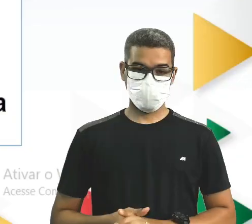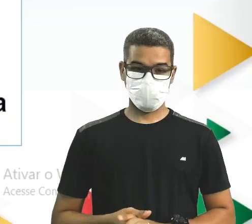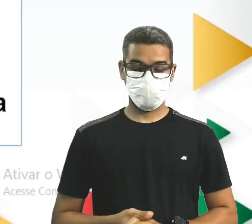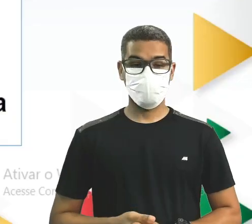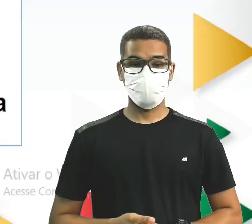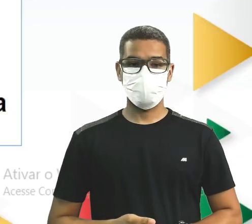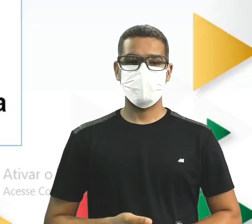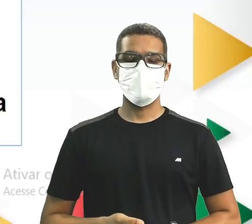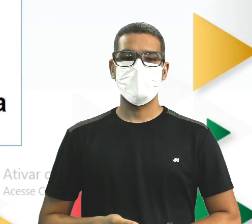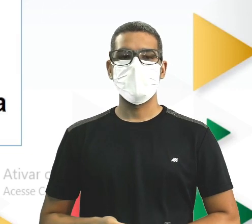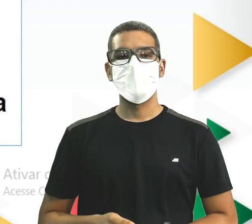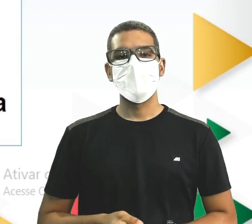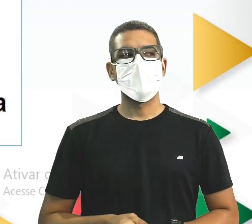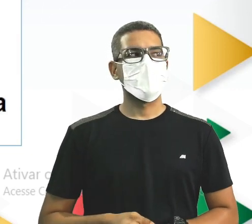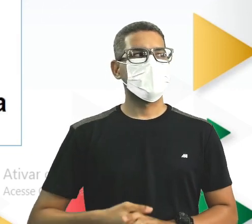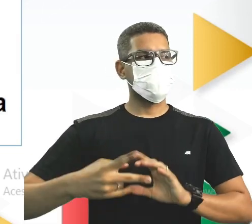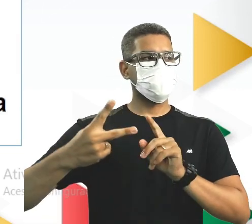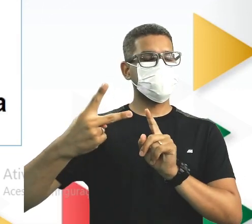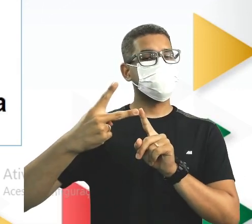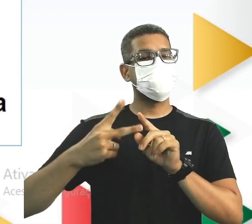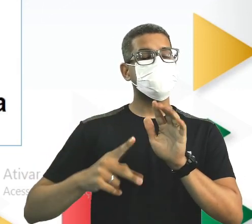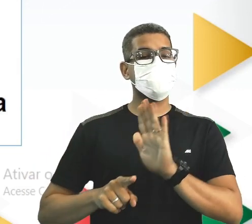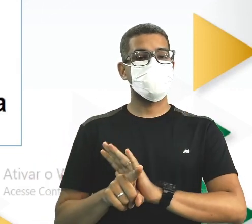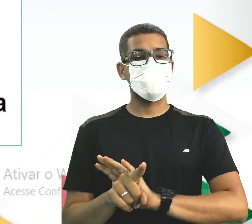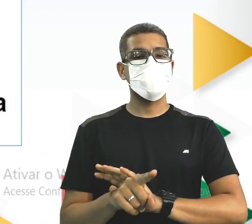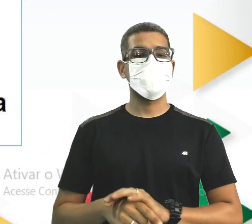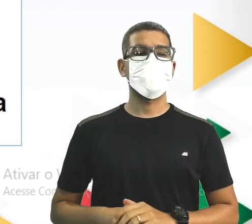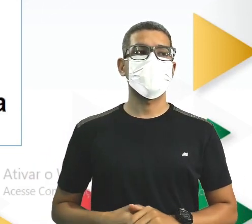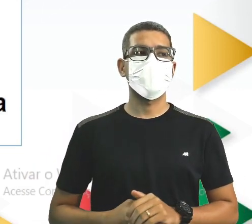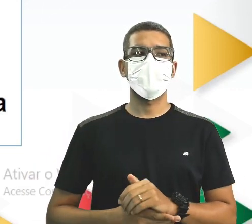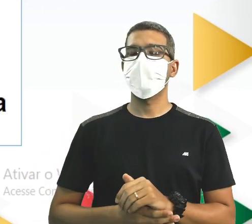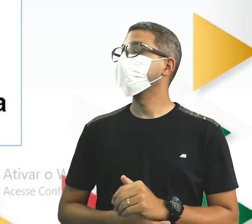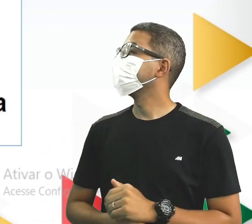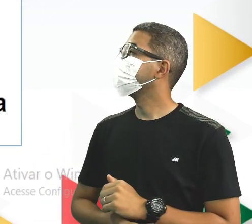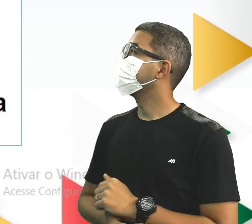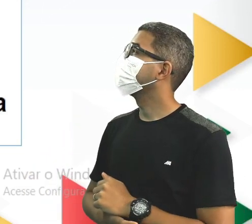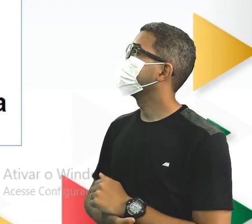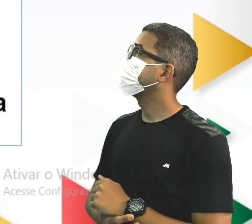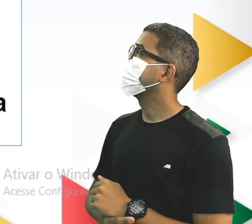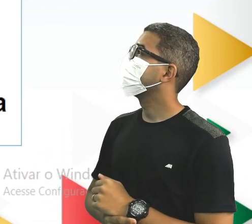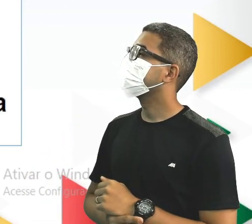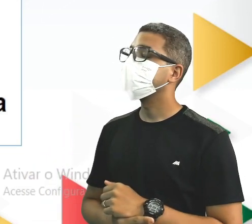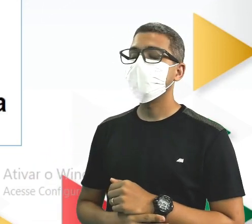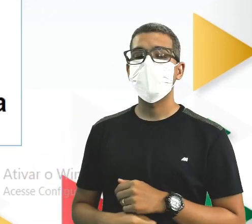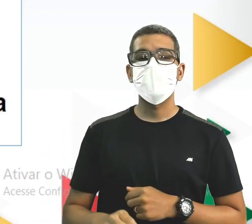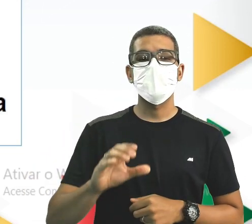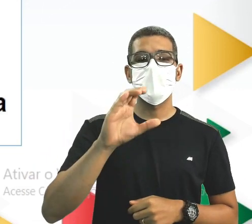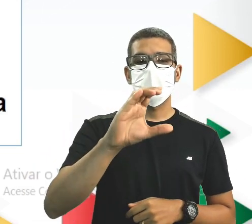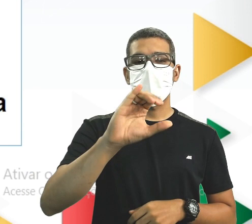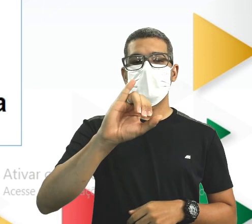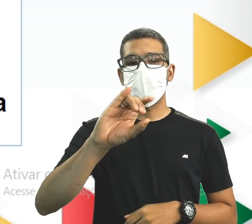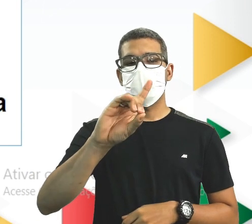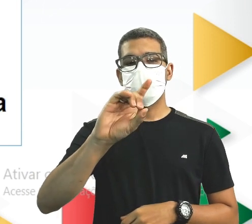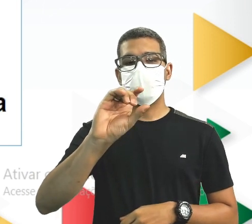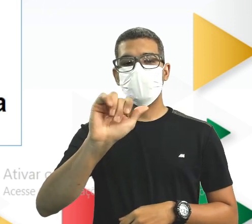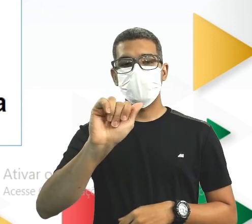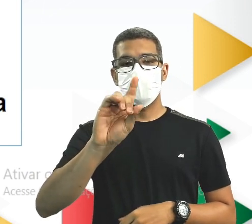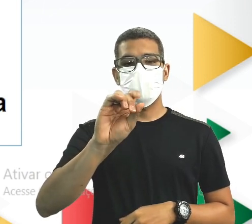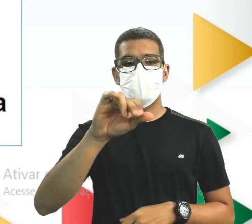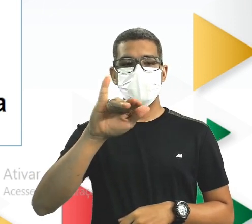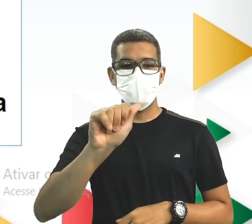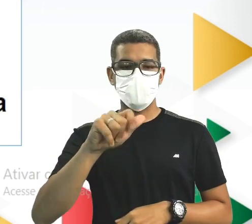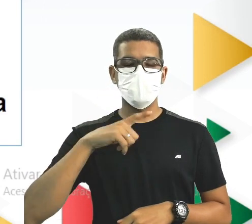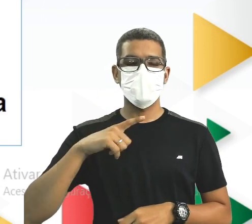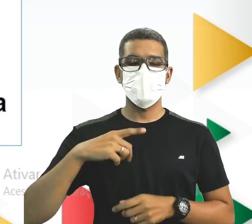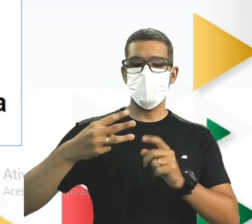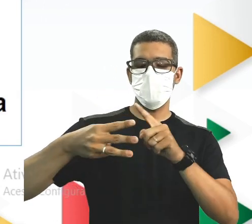então vamos lá. Segunda questão. O que foi convencionado chamar de cidadania consiste no resultado de 3